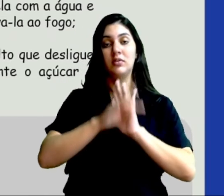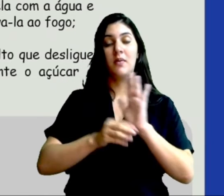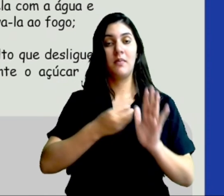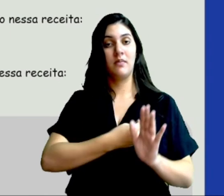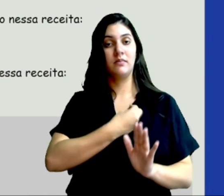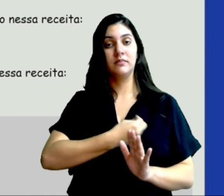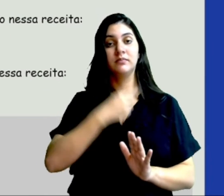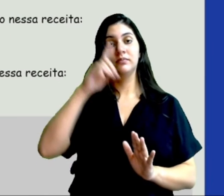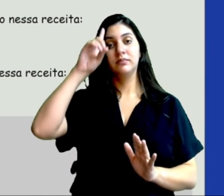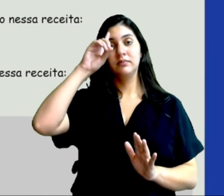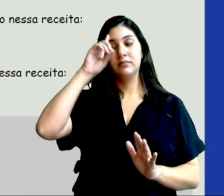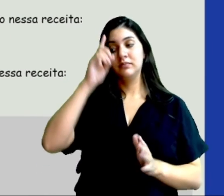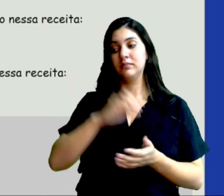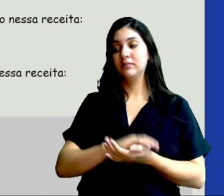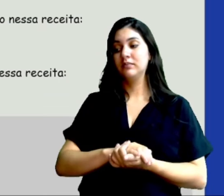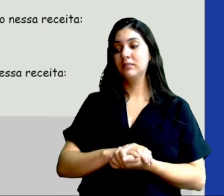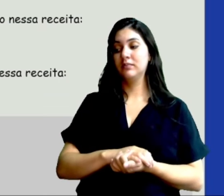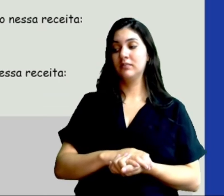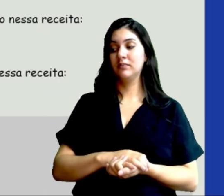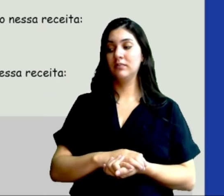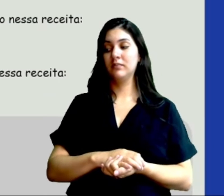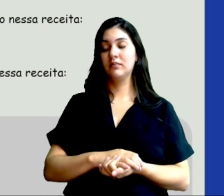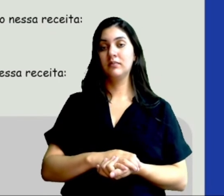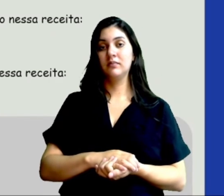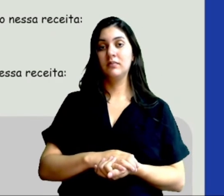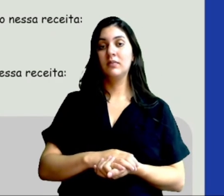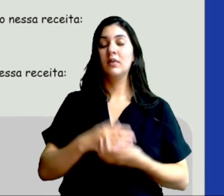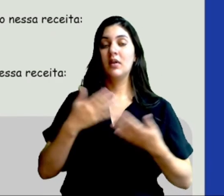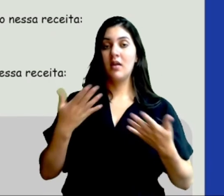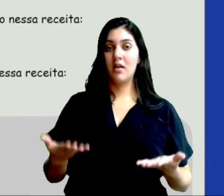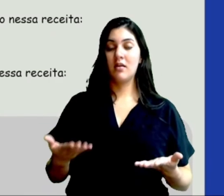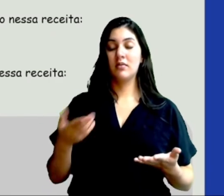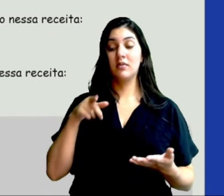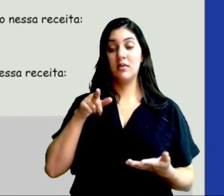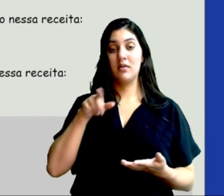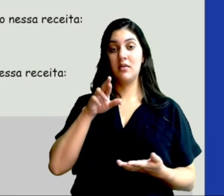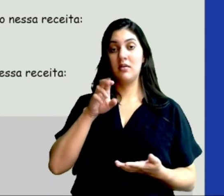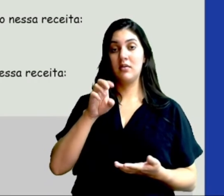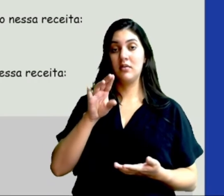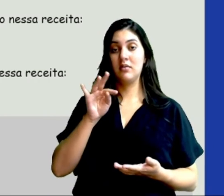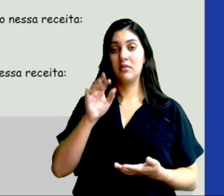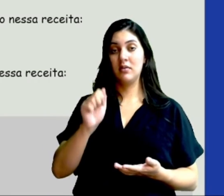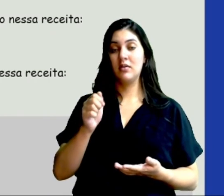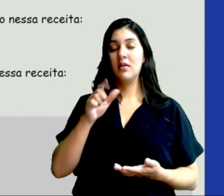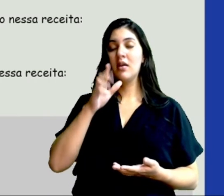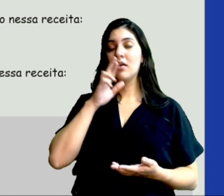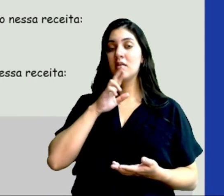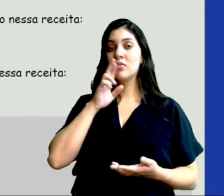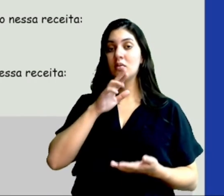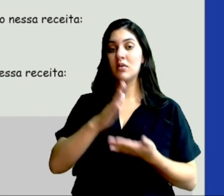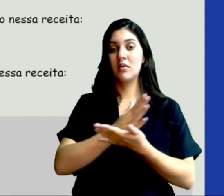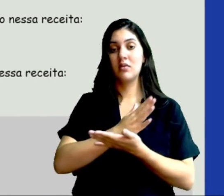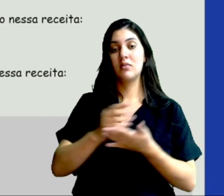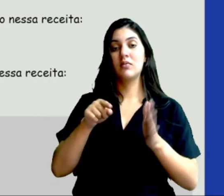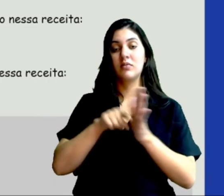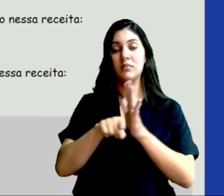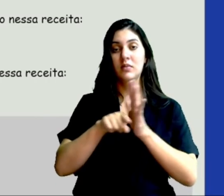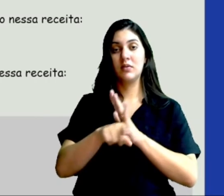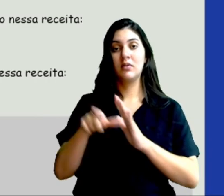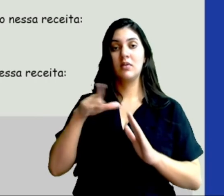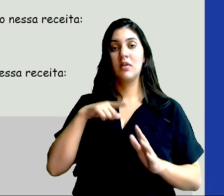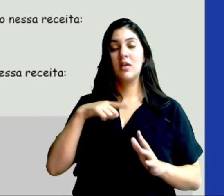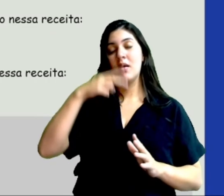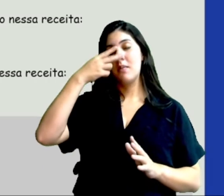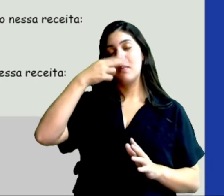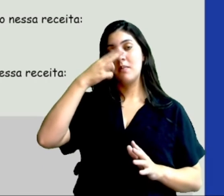nosso dia a dia. Ainda sobre a receita, vamos responder algumas perguntas. Tá? Então tá ali a